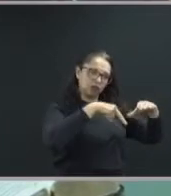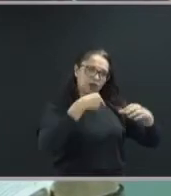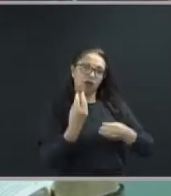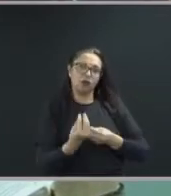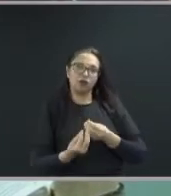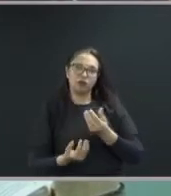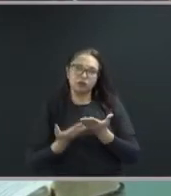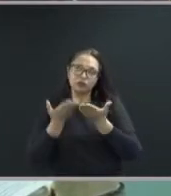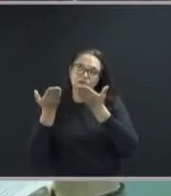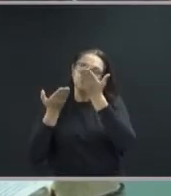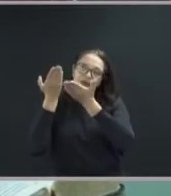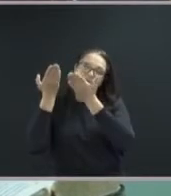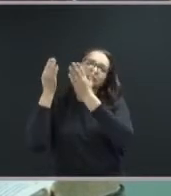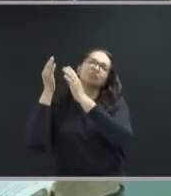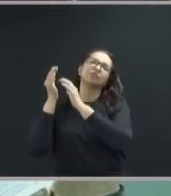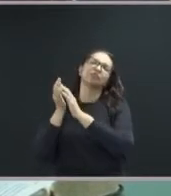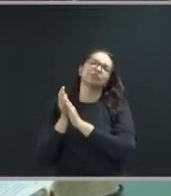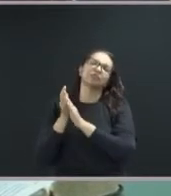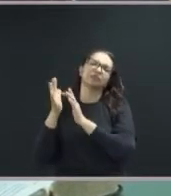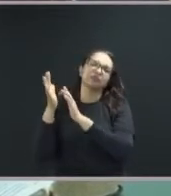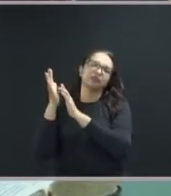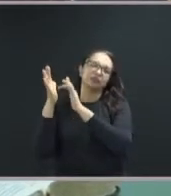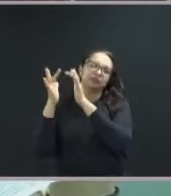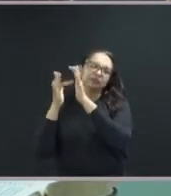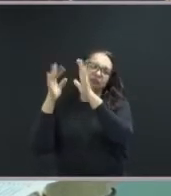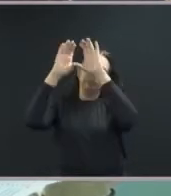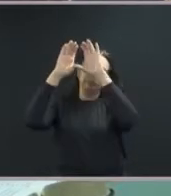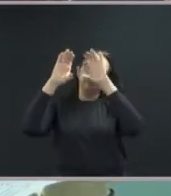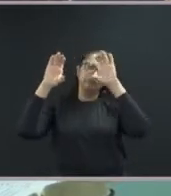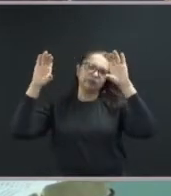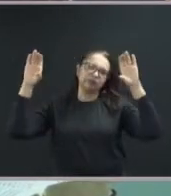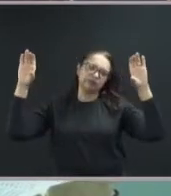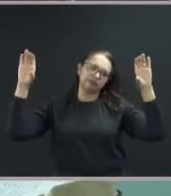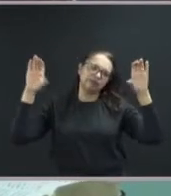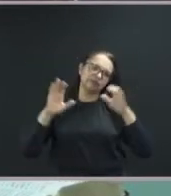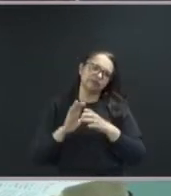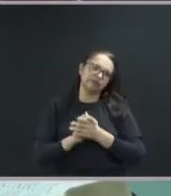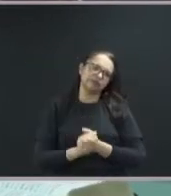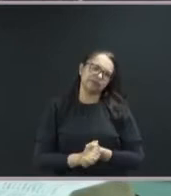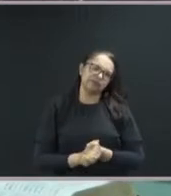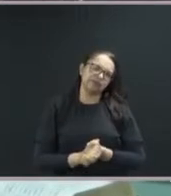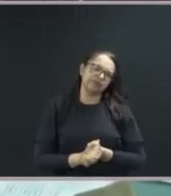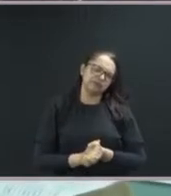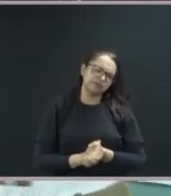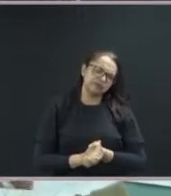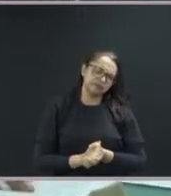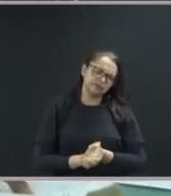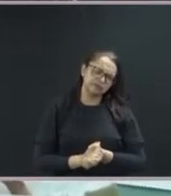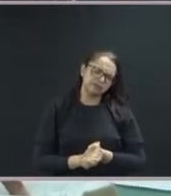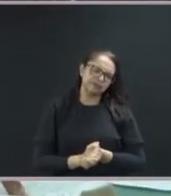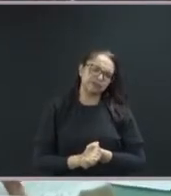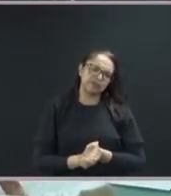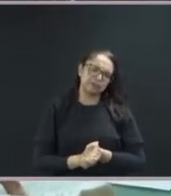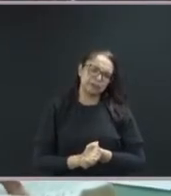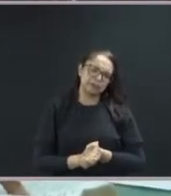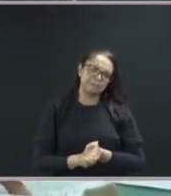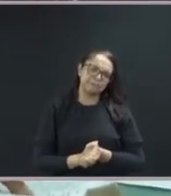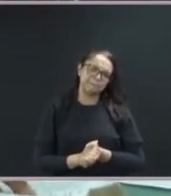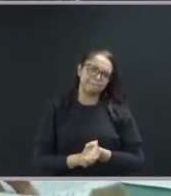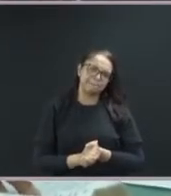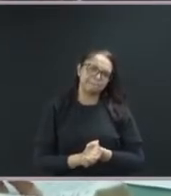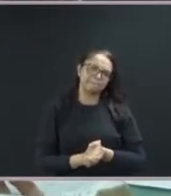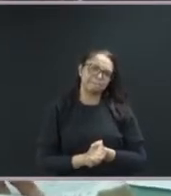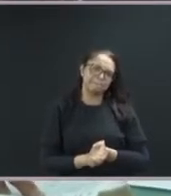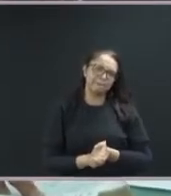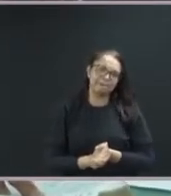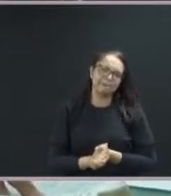mas que se manifestou agora e se notificou pelas escrituras dos profetas, homem de Deus,